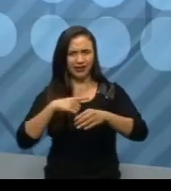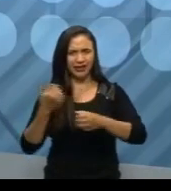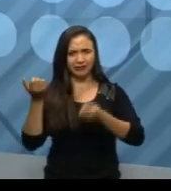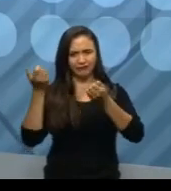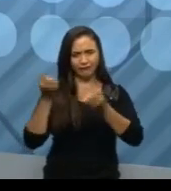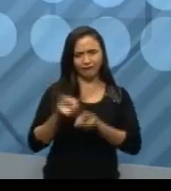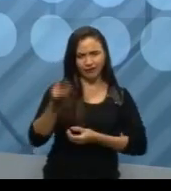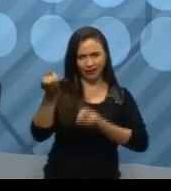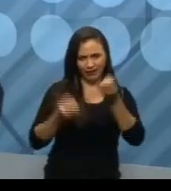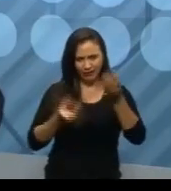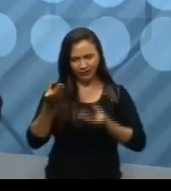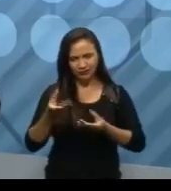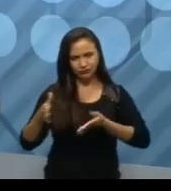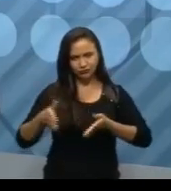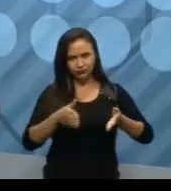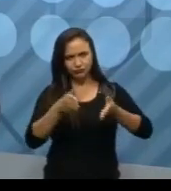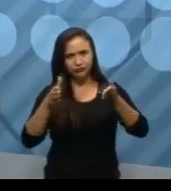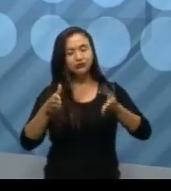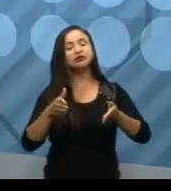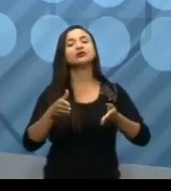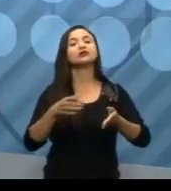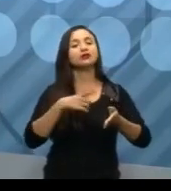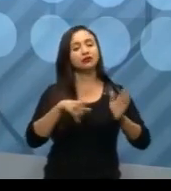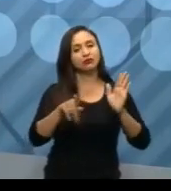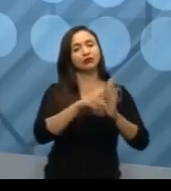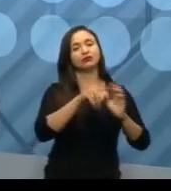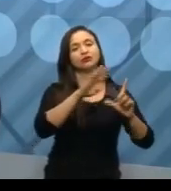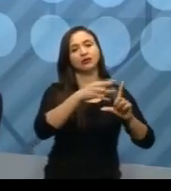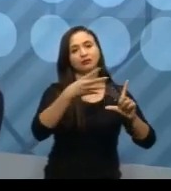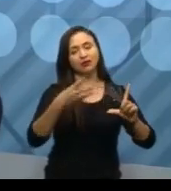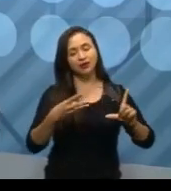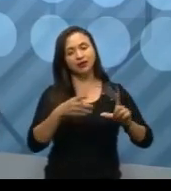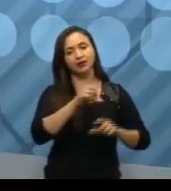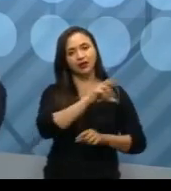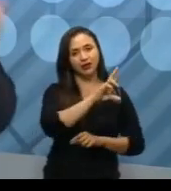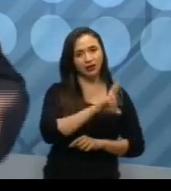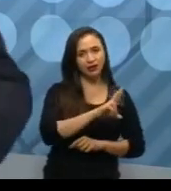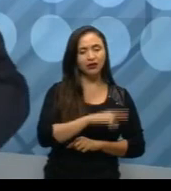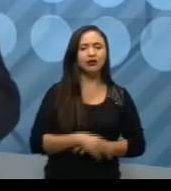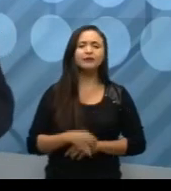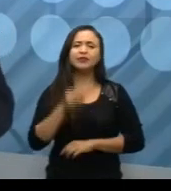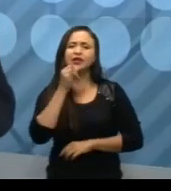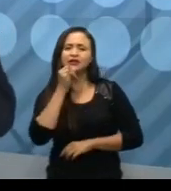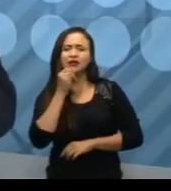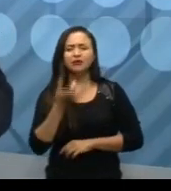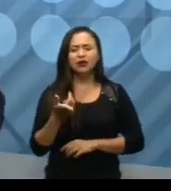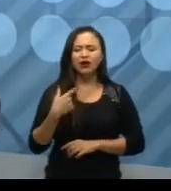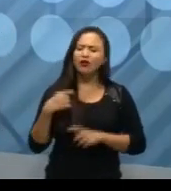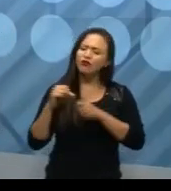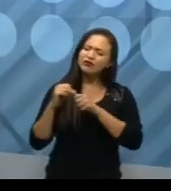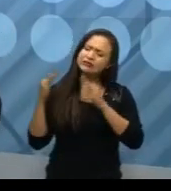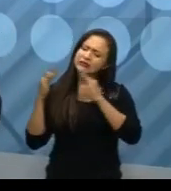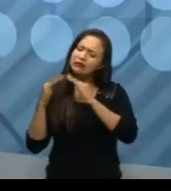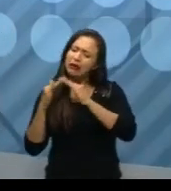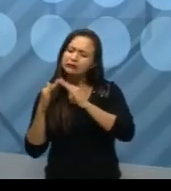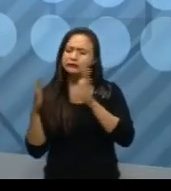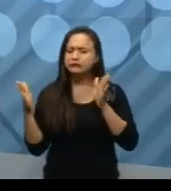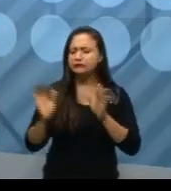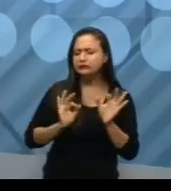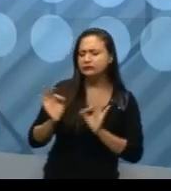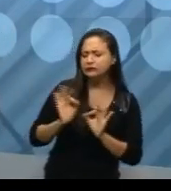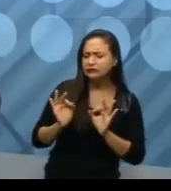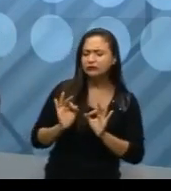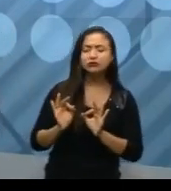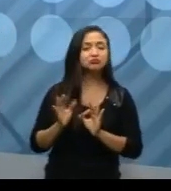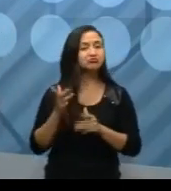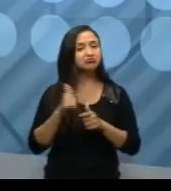de licitação, eu não vou fazer obra pública, eu vou fazer uma casinha, eu vou fazer uma casa, eu vou sair para projetar. Não